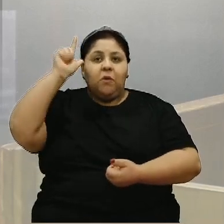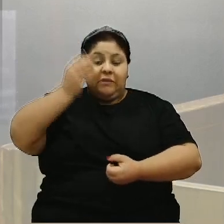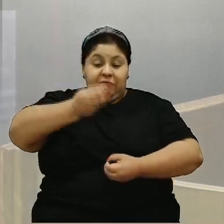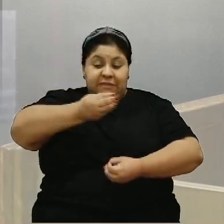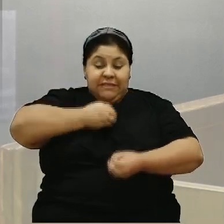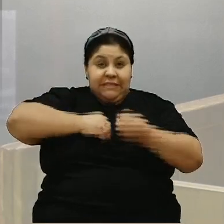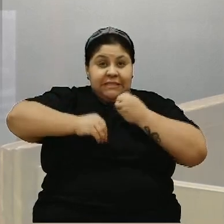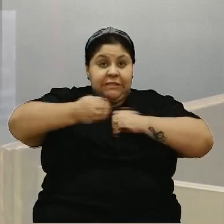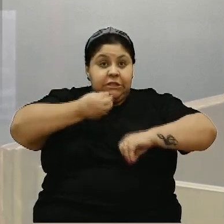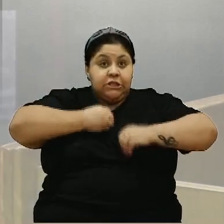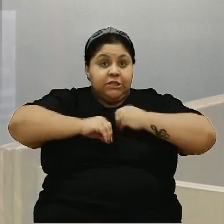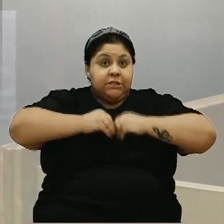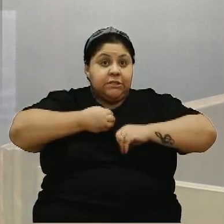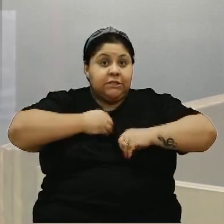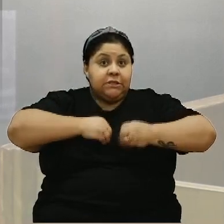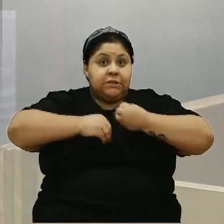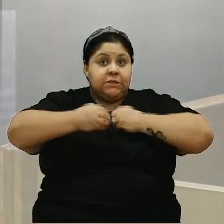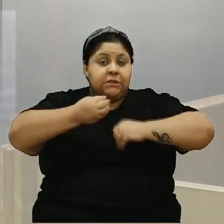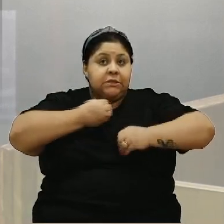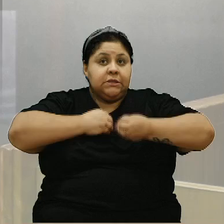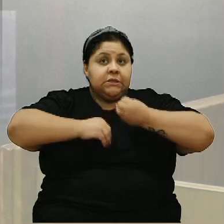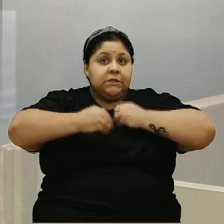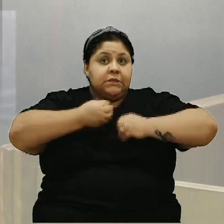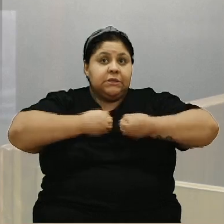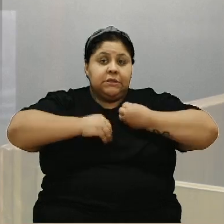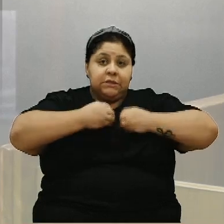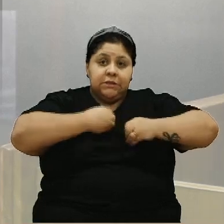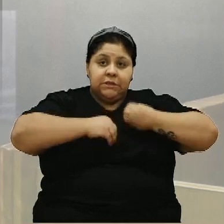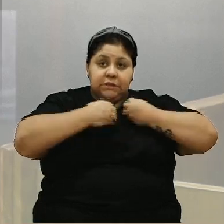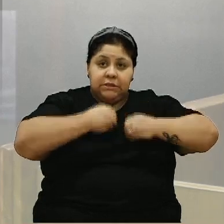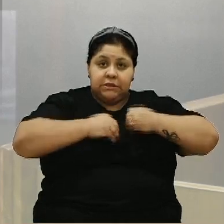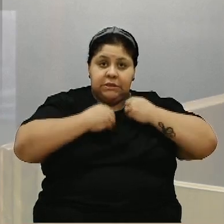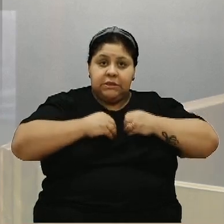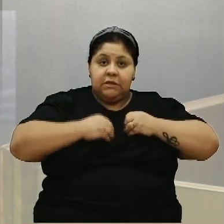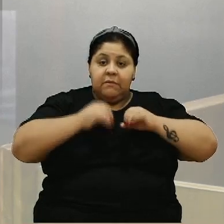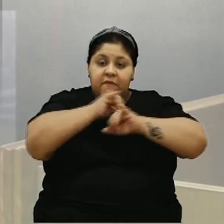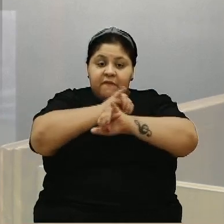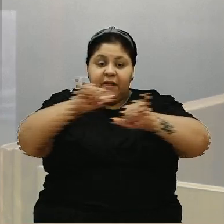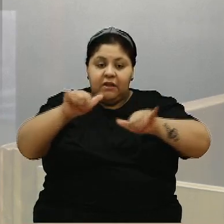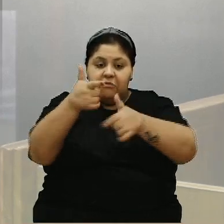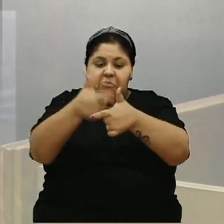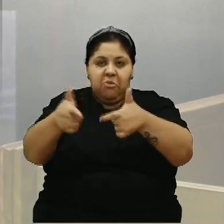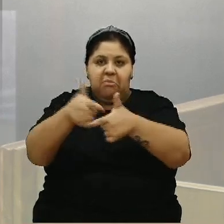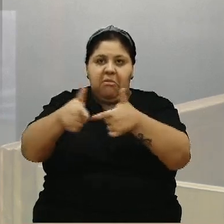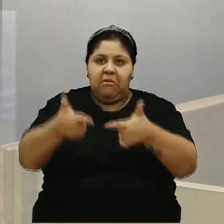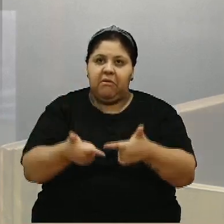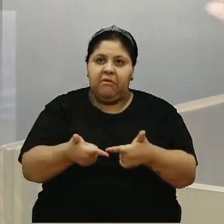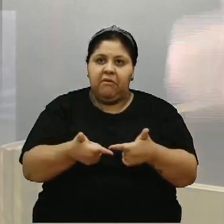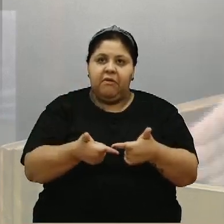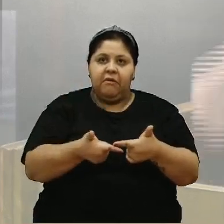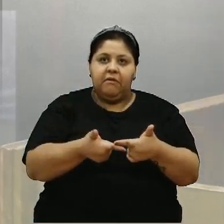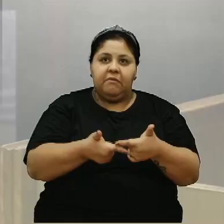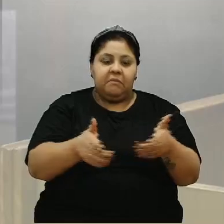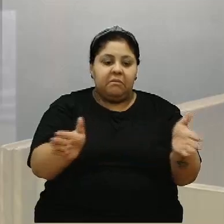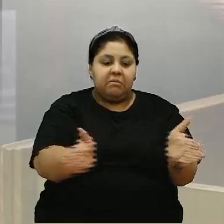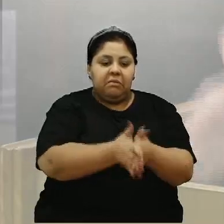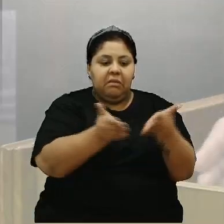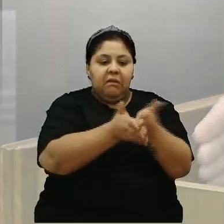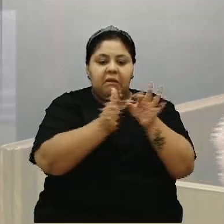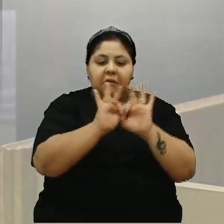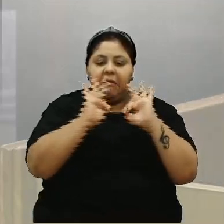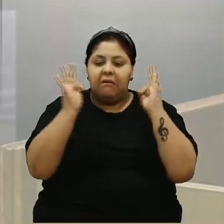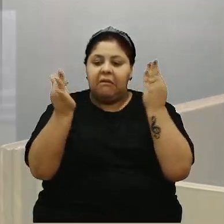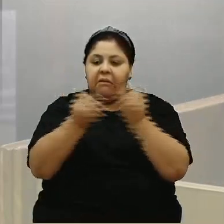pele, aquele agricultor quase chorando, me contando a situação. E aquelas pobres famílias que vieram de